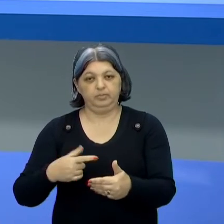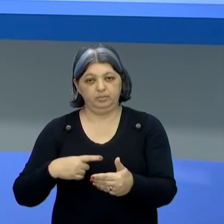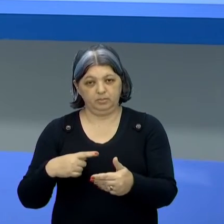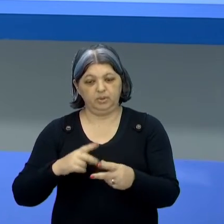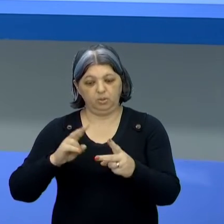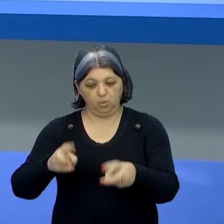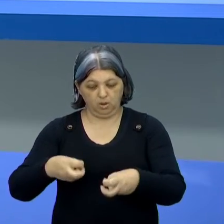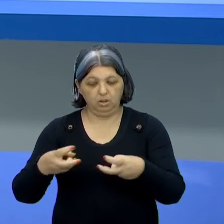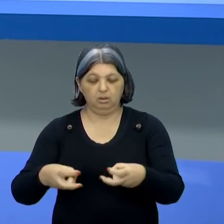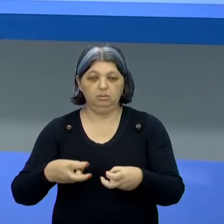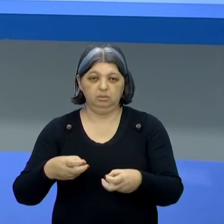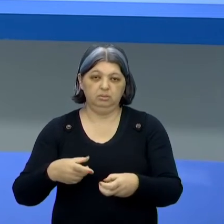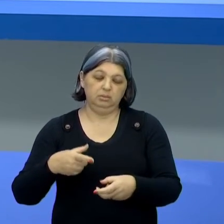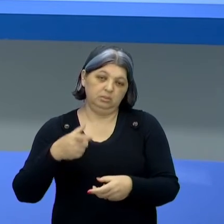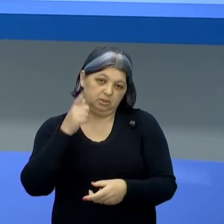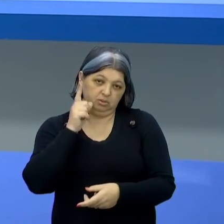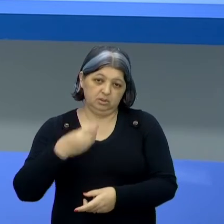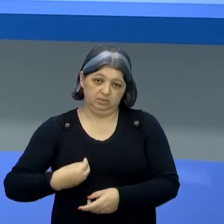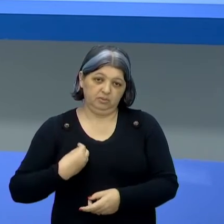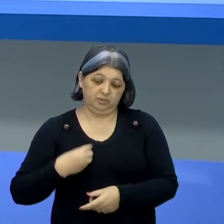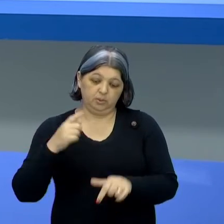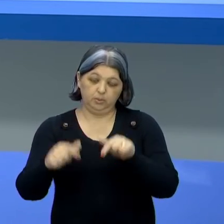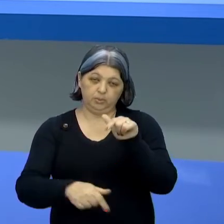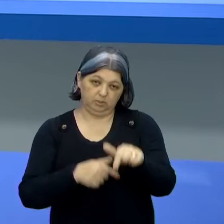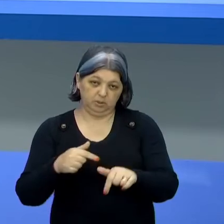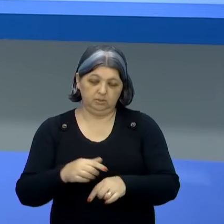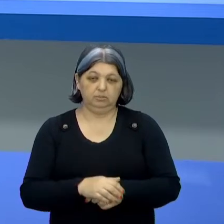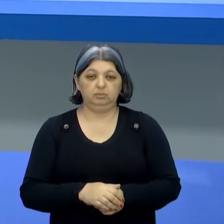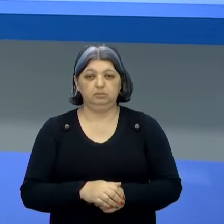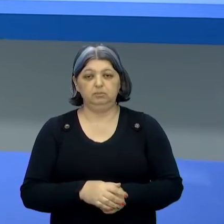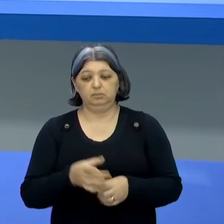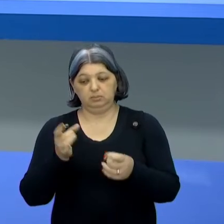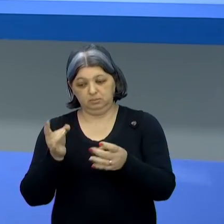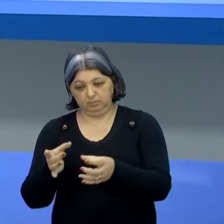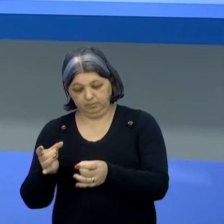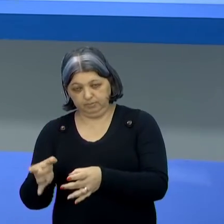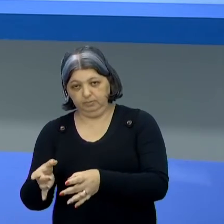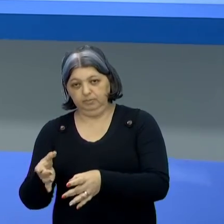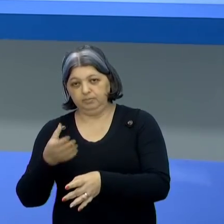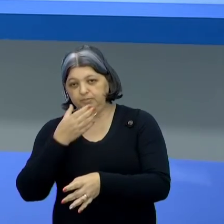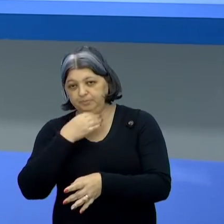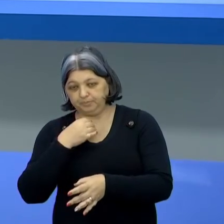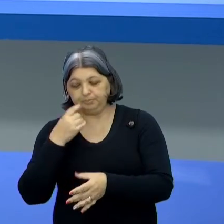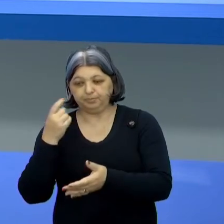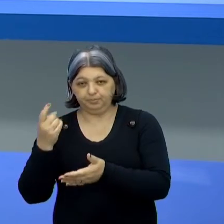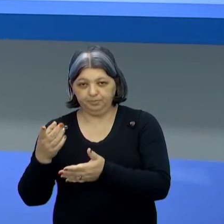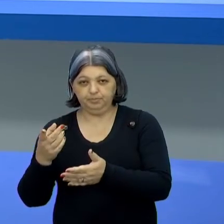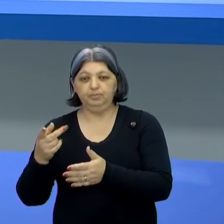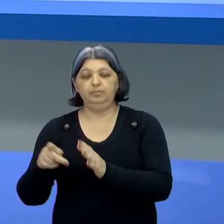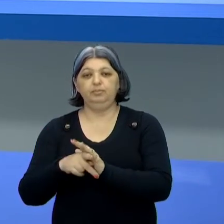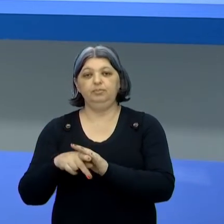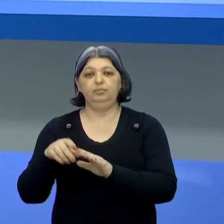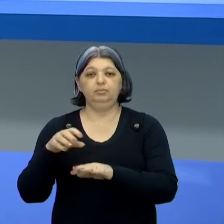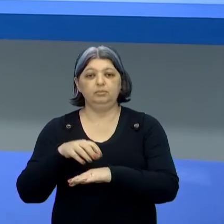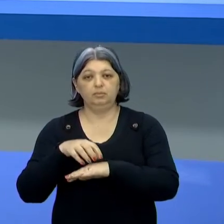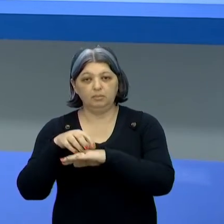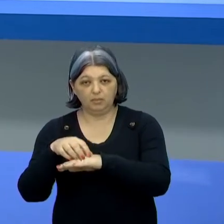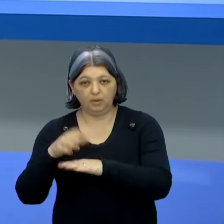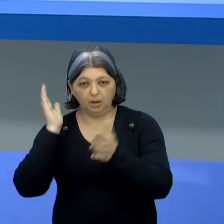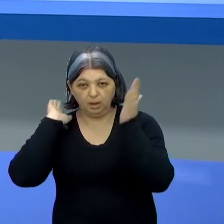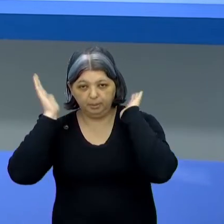de subsistência, o seu trabalho. Então ele vem de lá para o atravessador coloca no